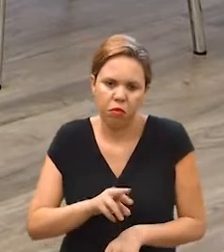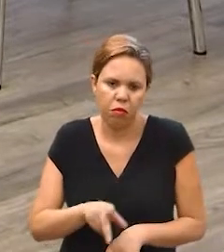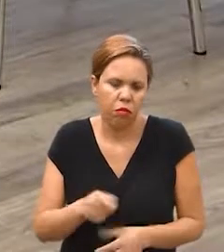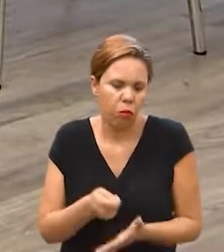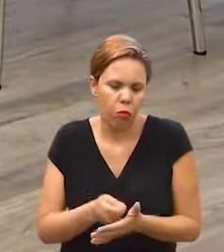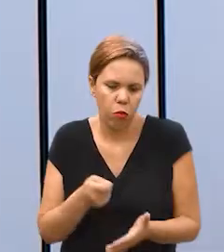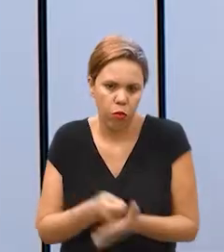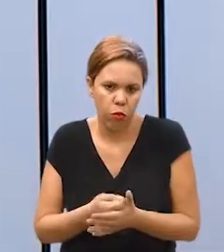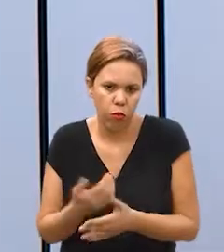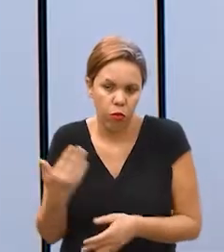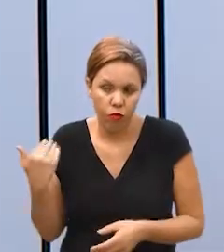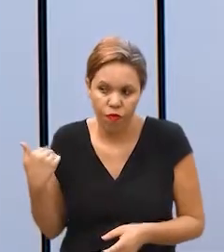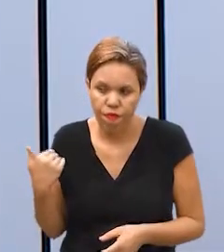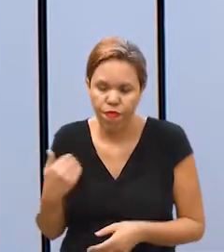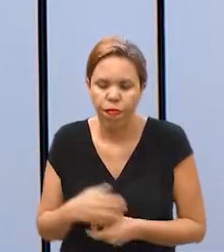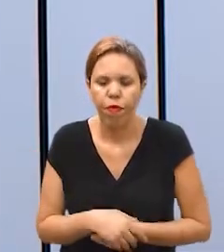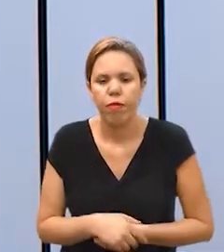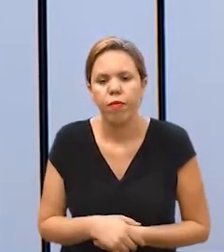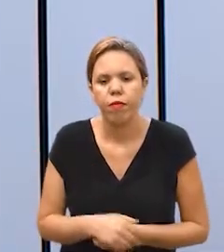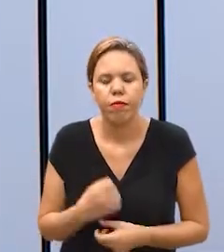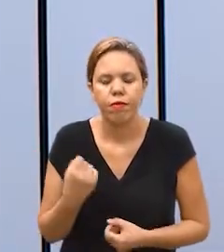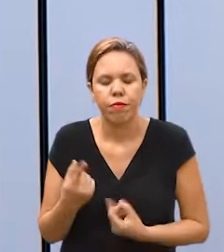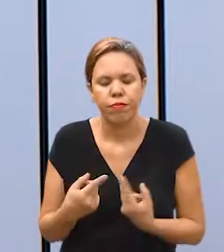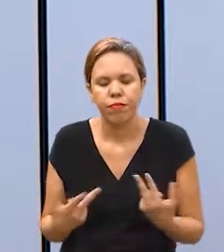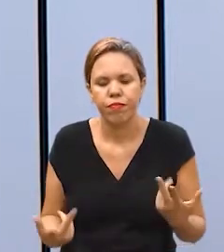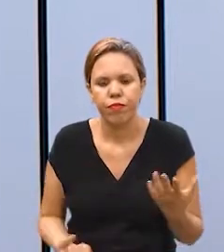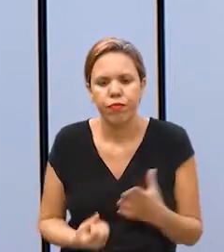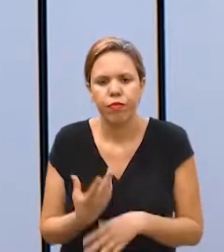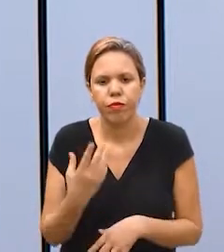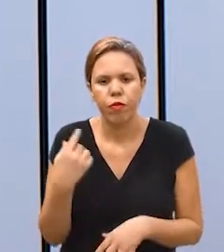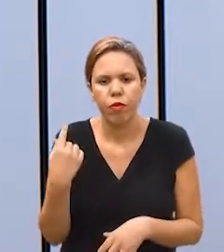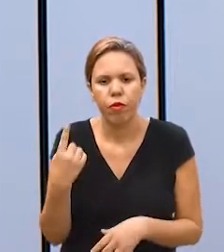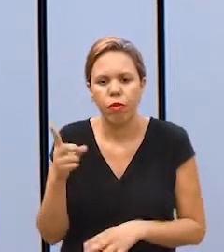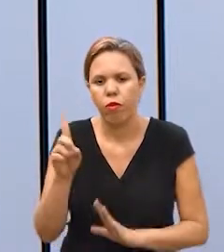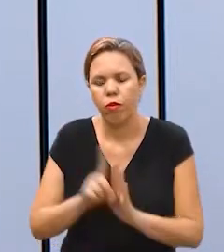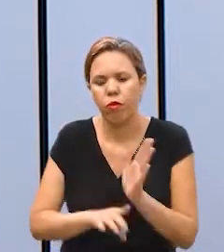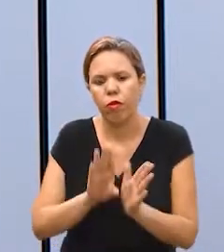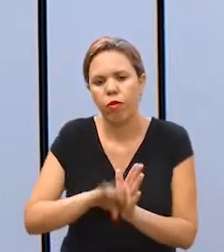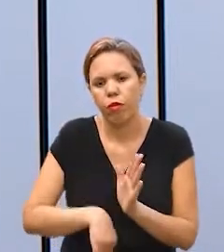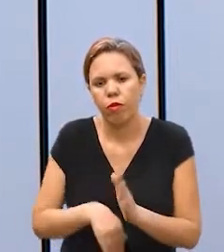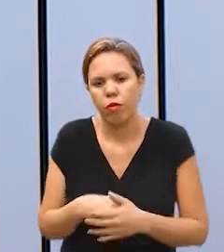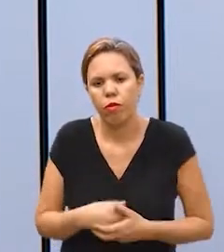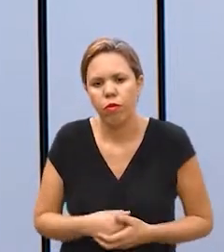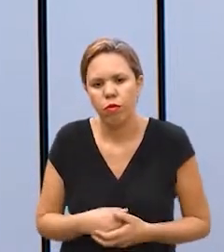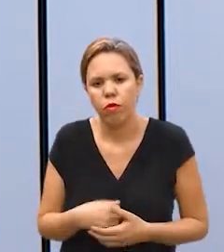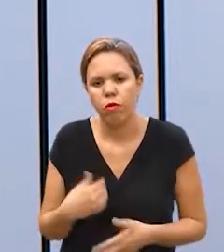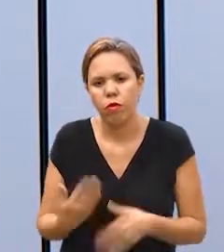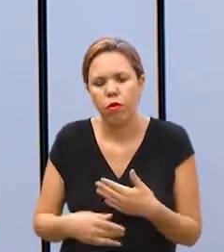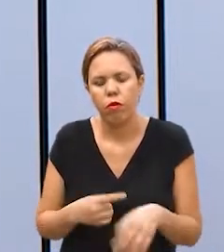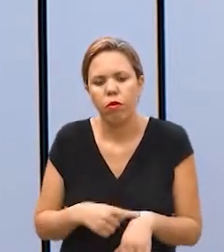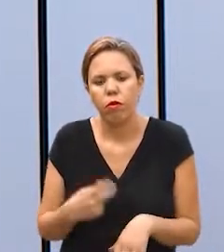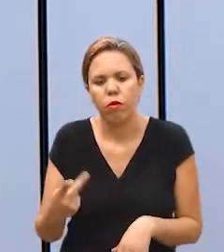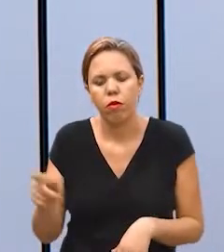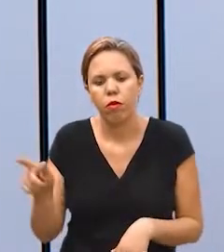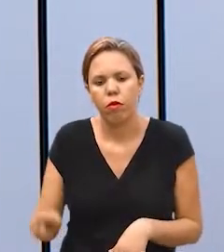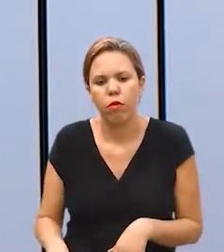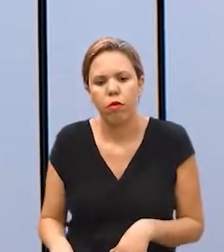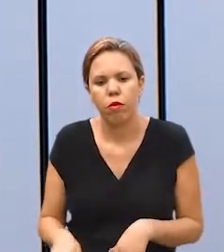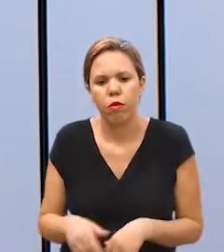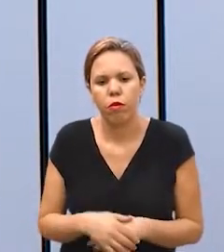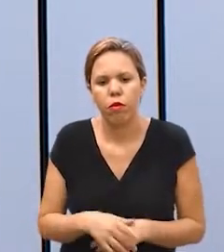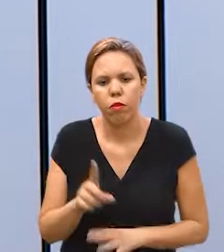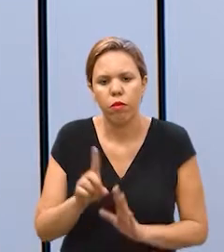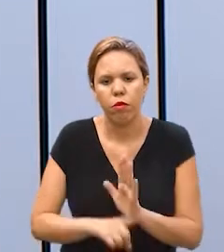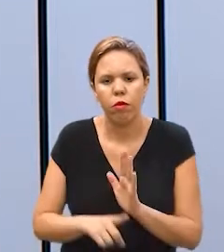ensino obrigatório, então alguma coisa aconteceu, algum direito foi negado. Em algum momento da vida dessa pessoa,